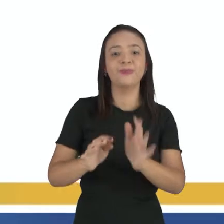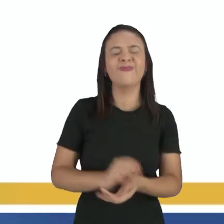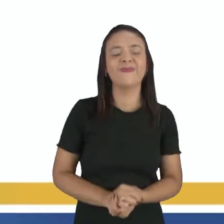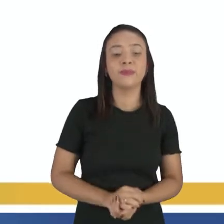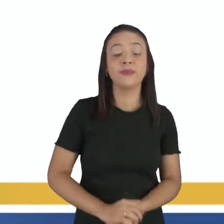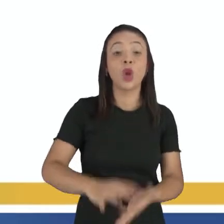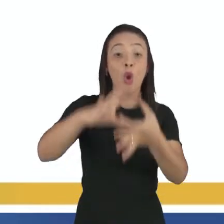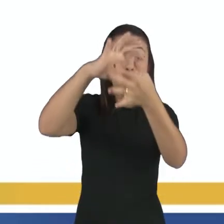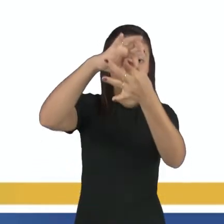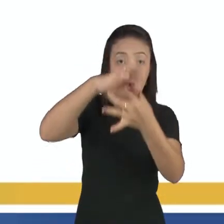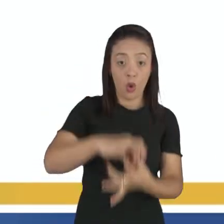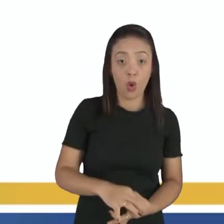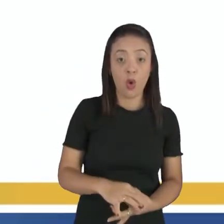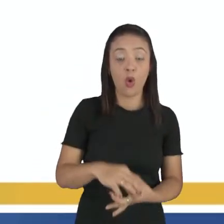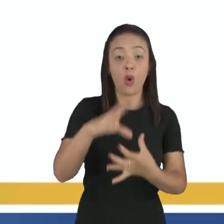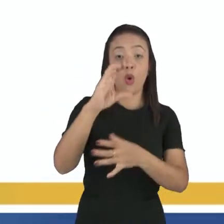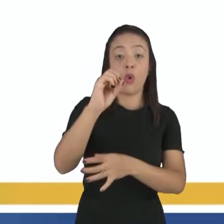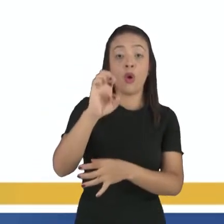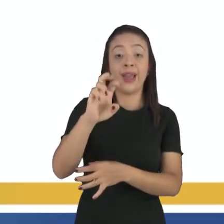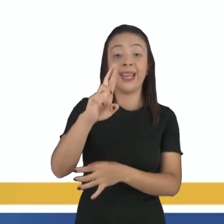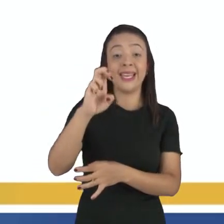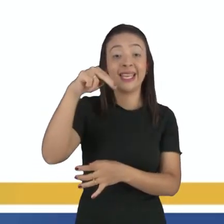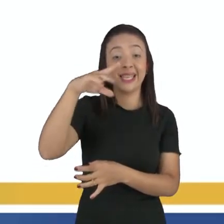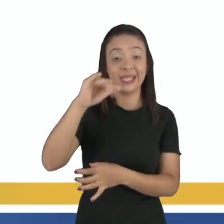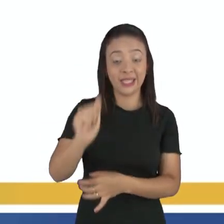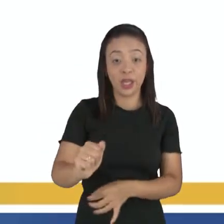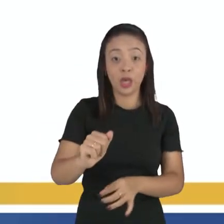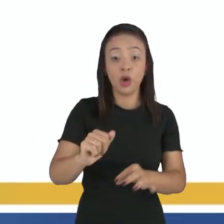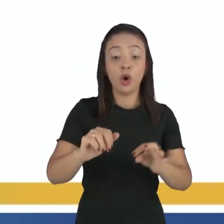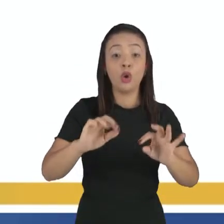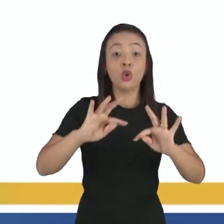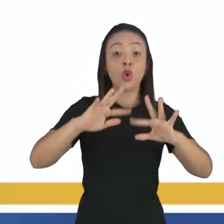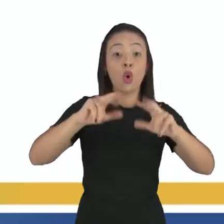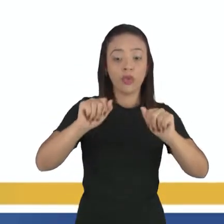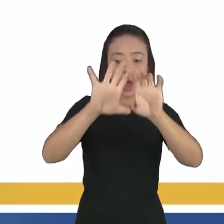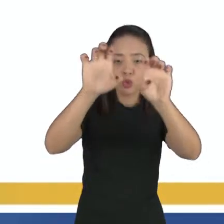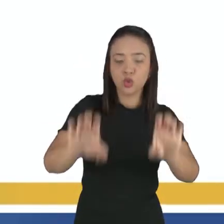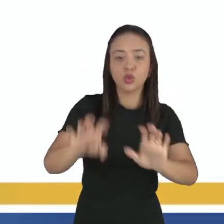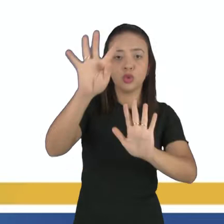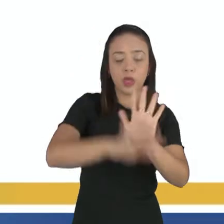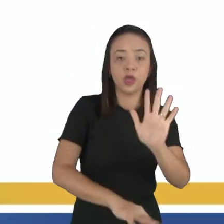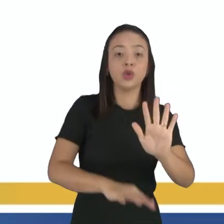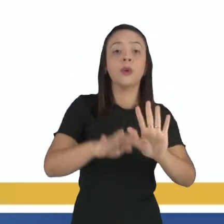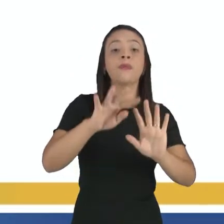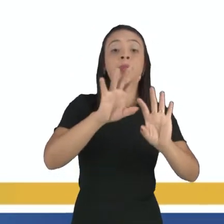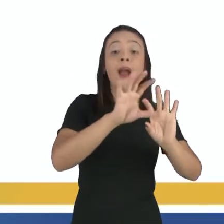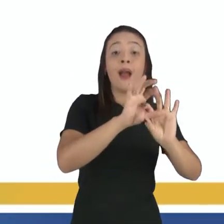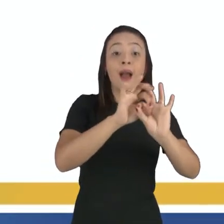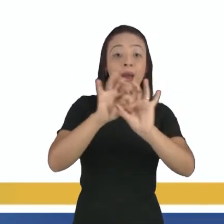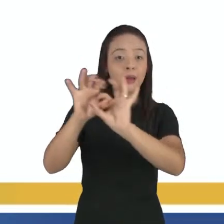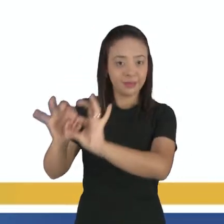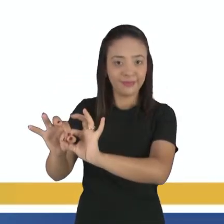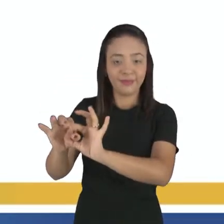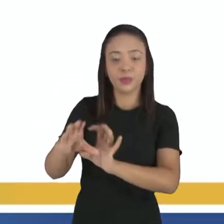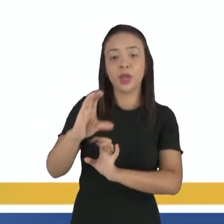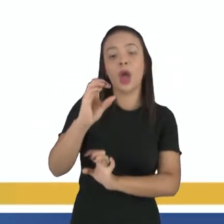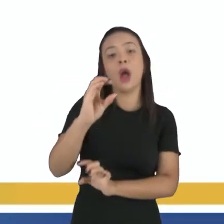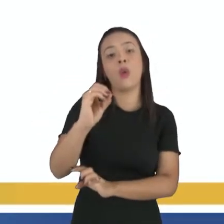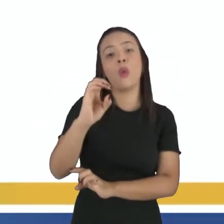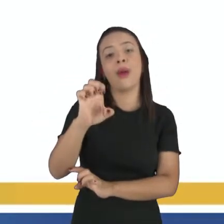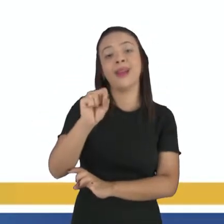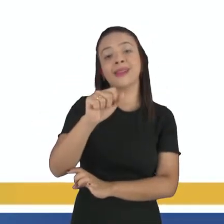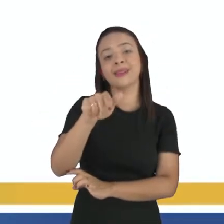novo coerência o formato Geral do texto EA coesão é no caso o código